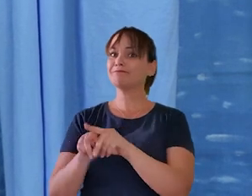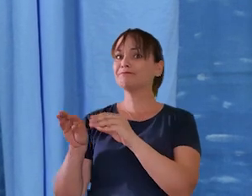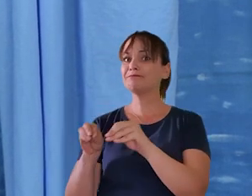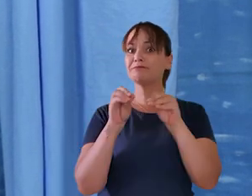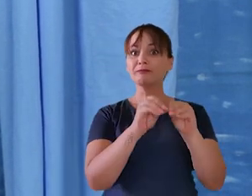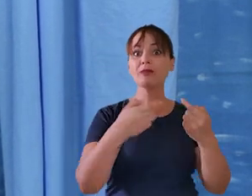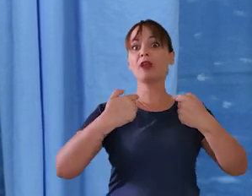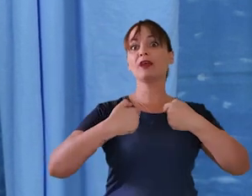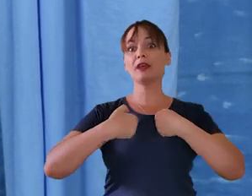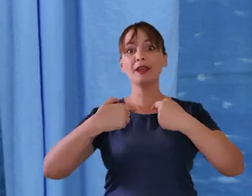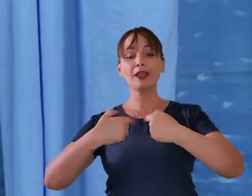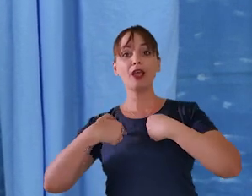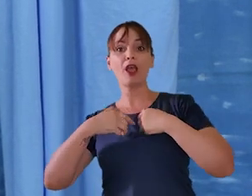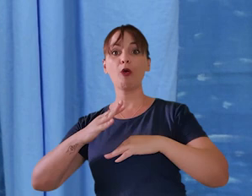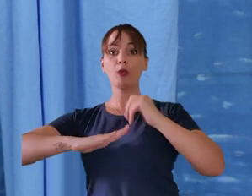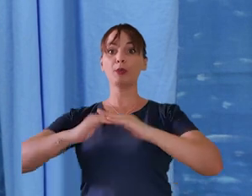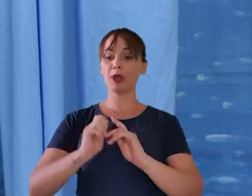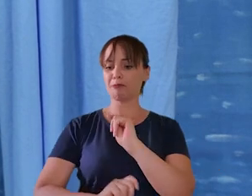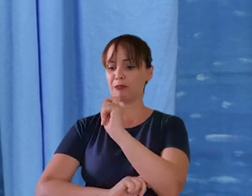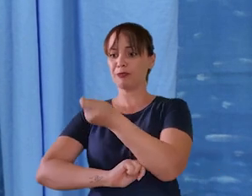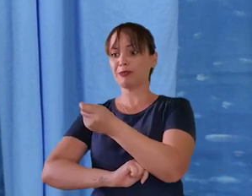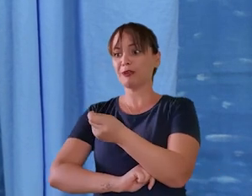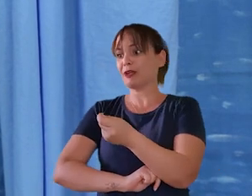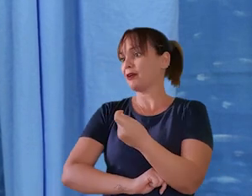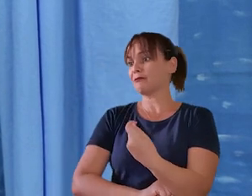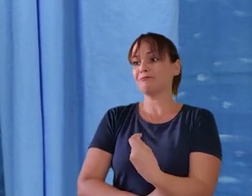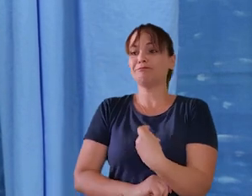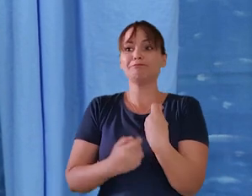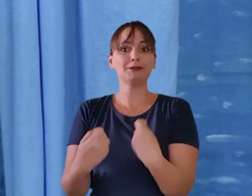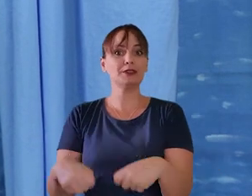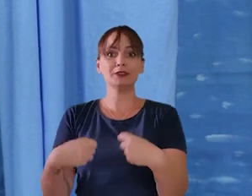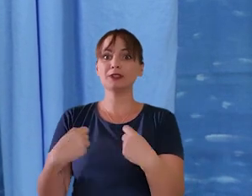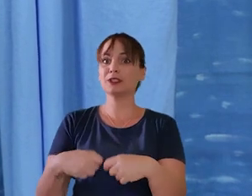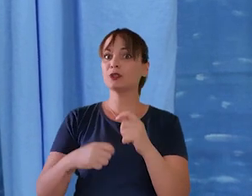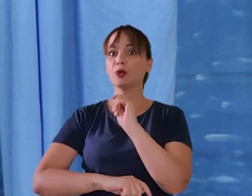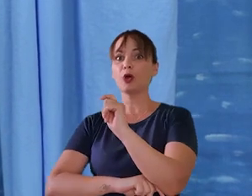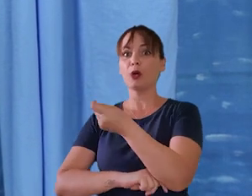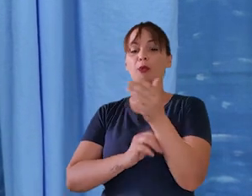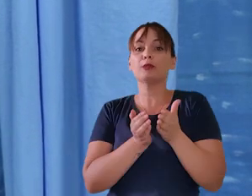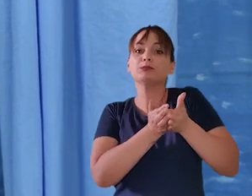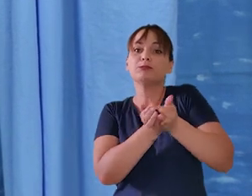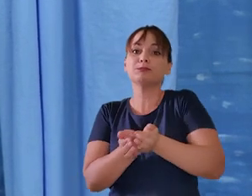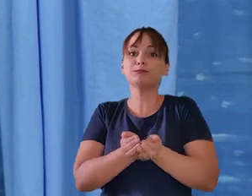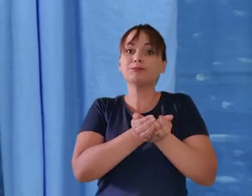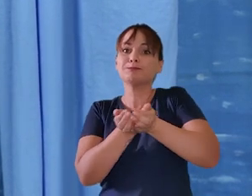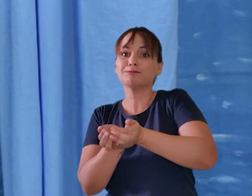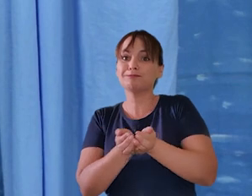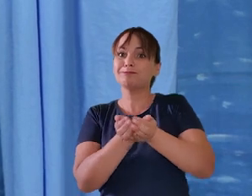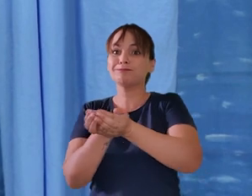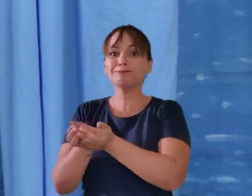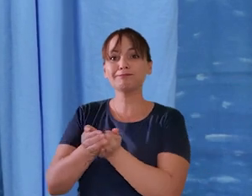sou pescador, não vivo sem pescar. Canoa, minha canoa, me leve